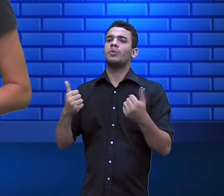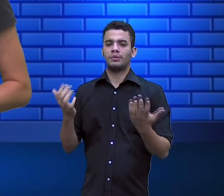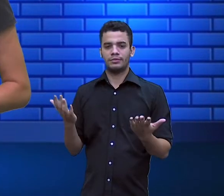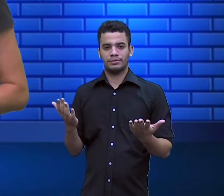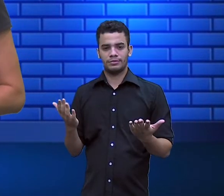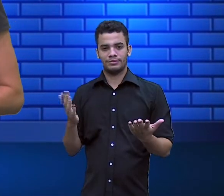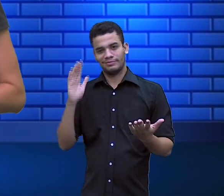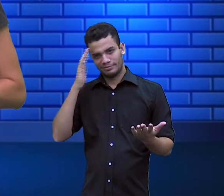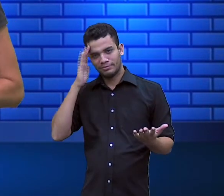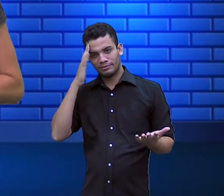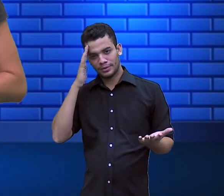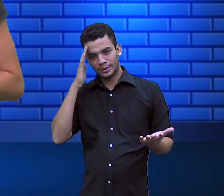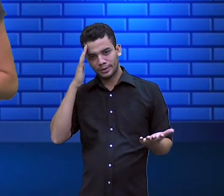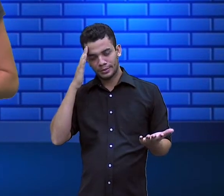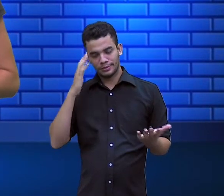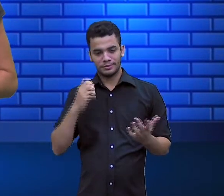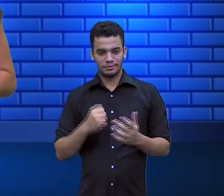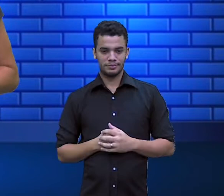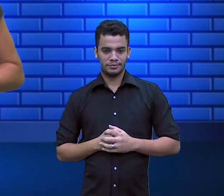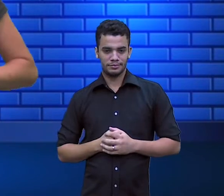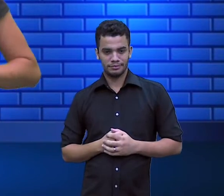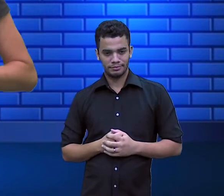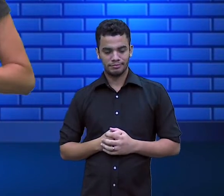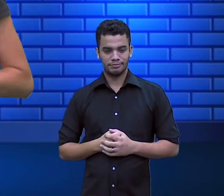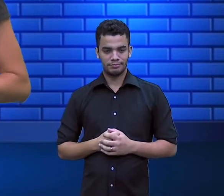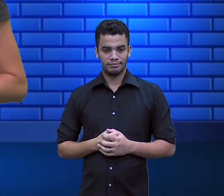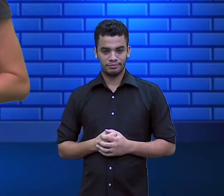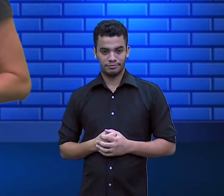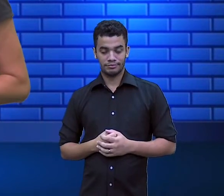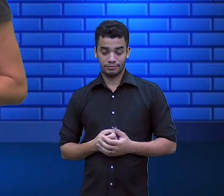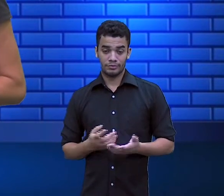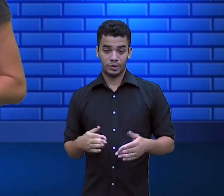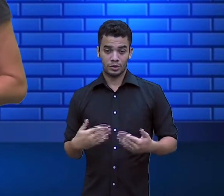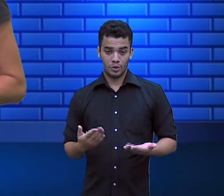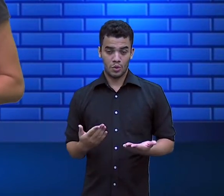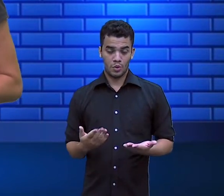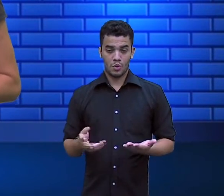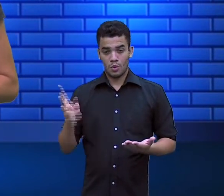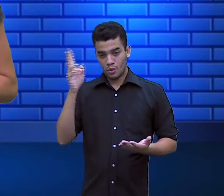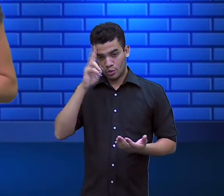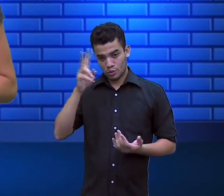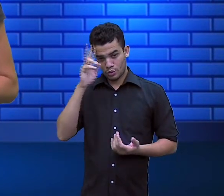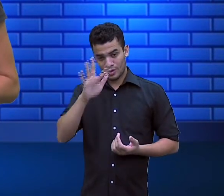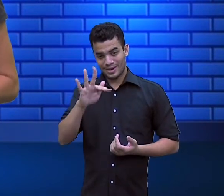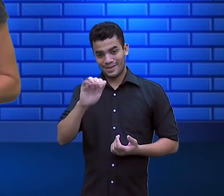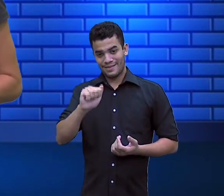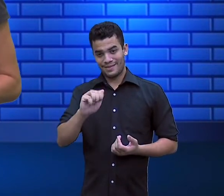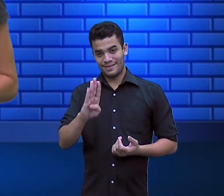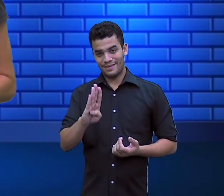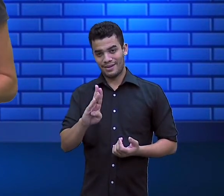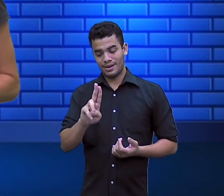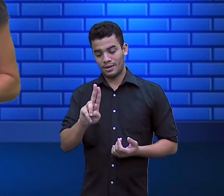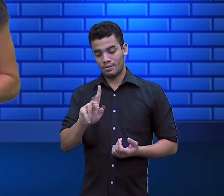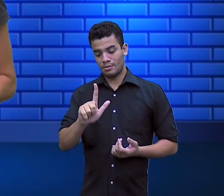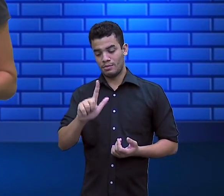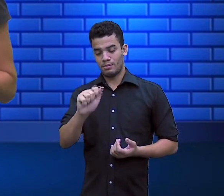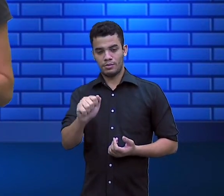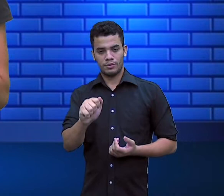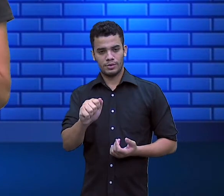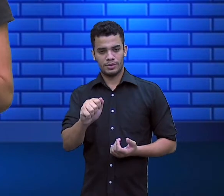atenção? Então vamos continuar. A fábula é uma narrativa de